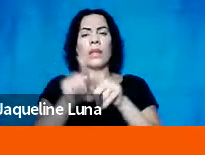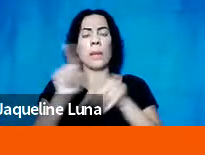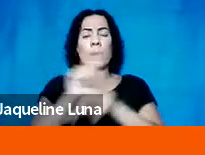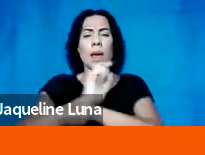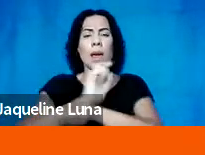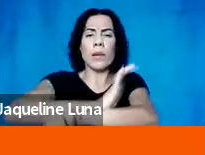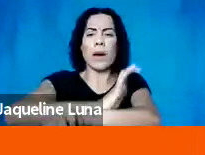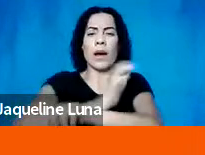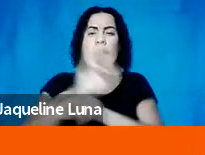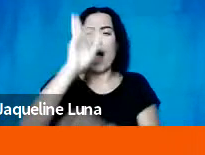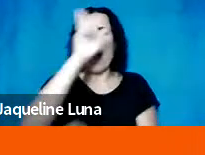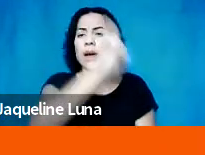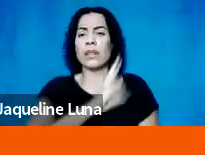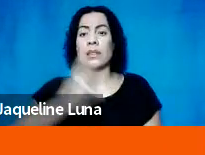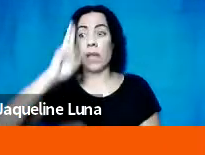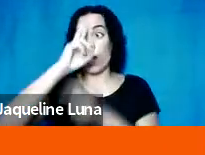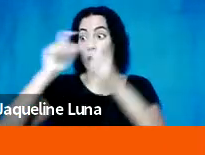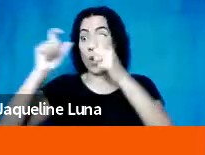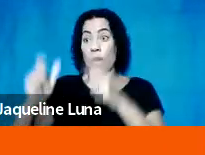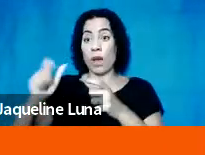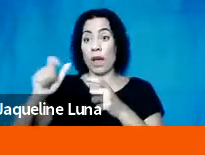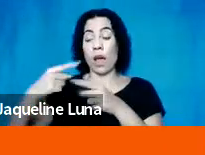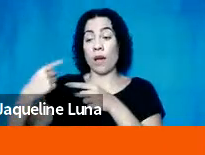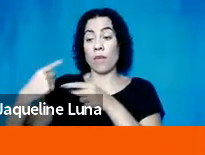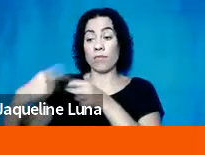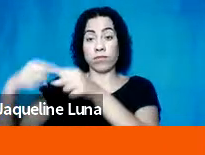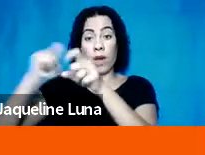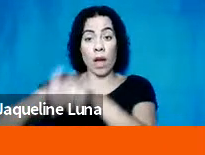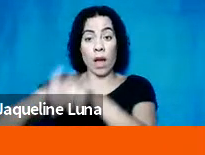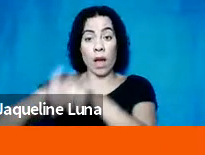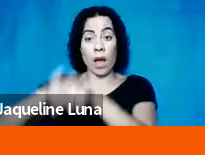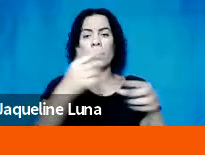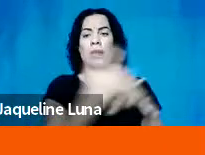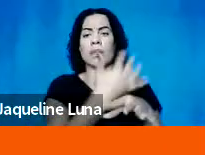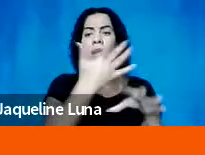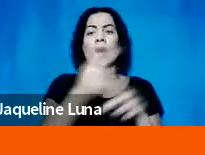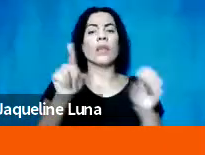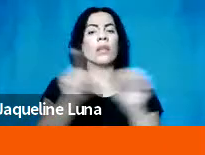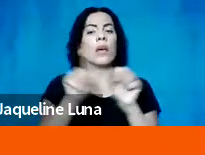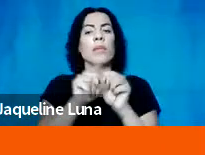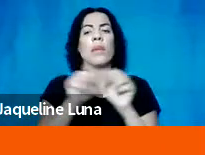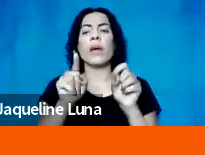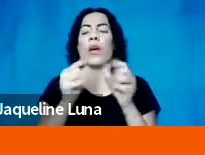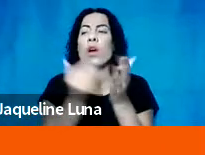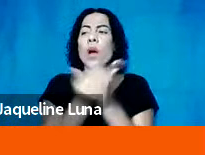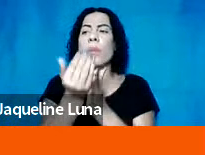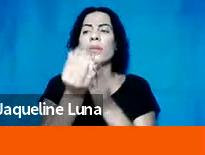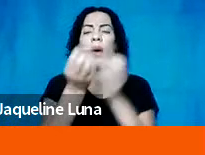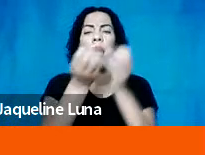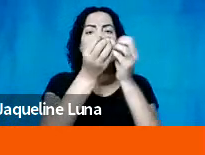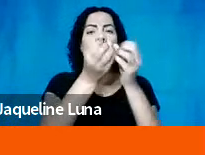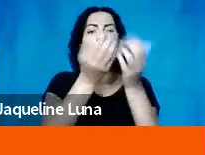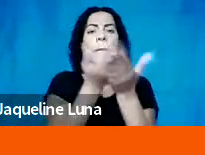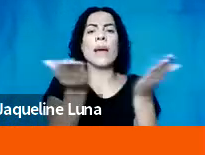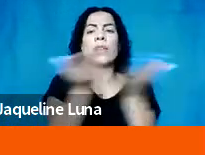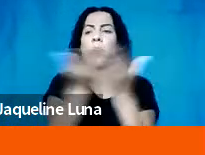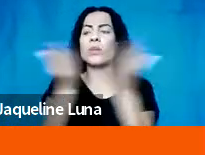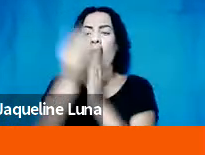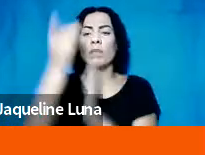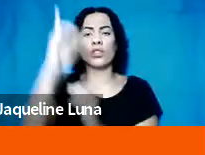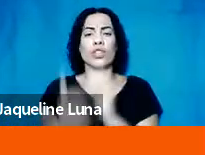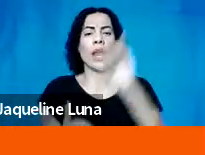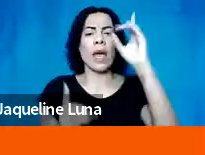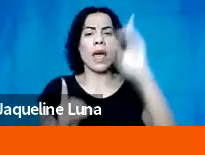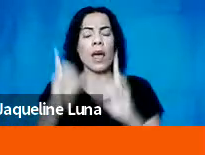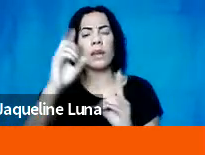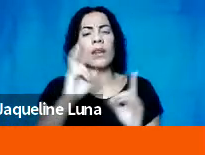cidades, a crise econômica e a sistemática destruição de direitos. Revendo essas capas